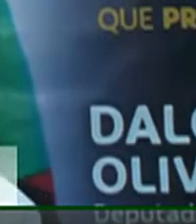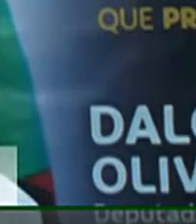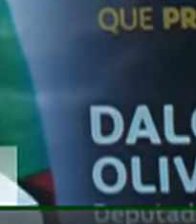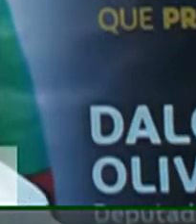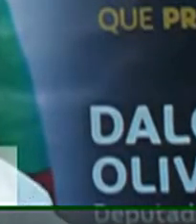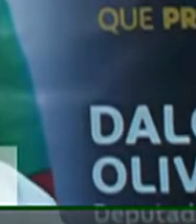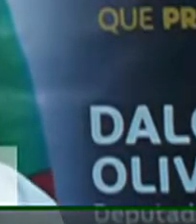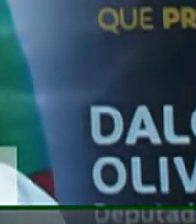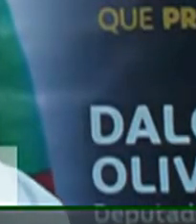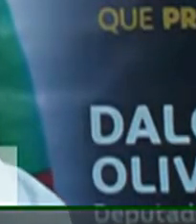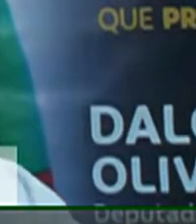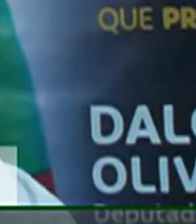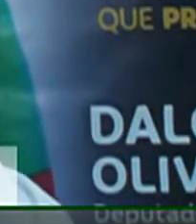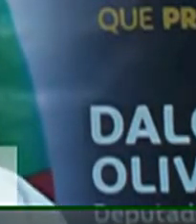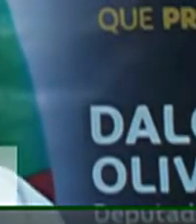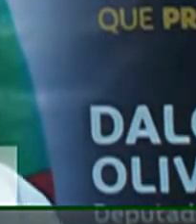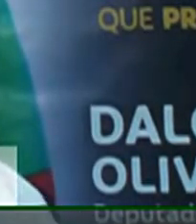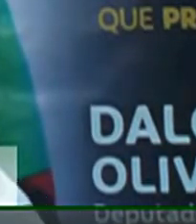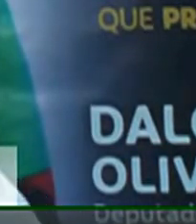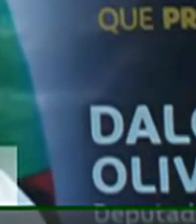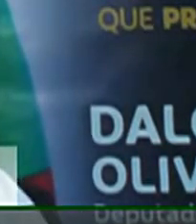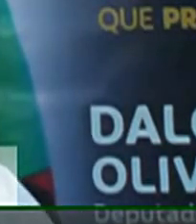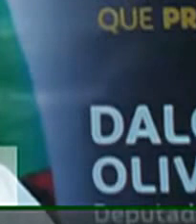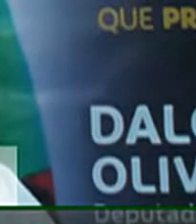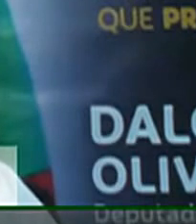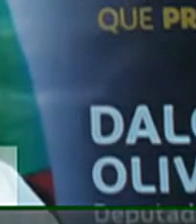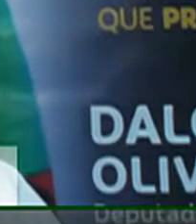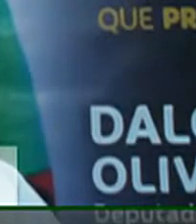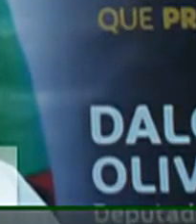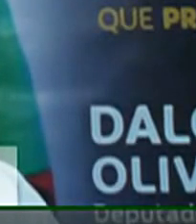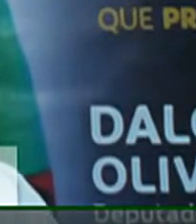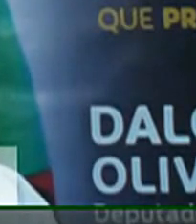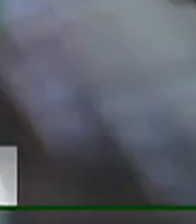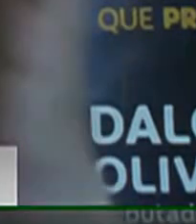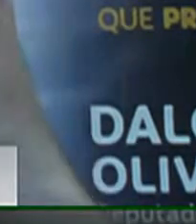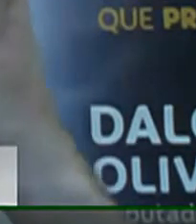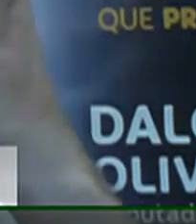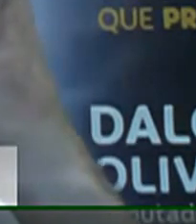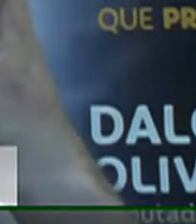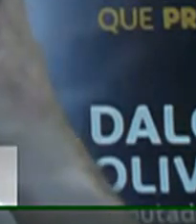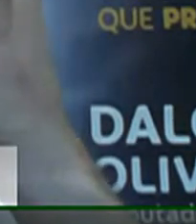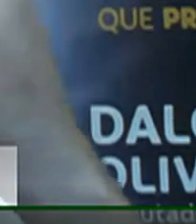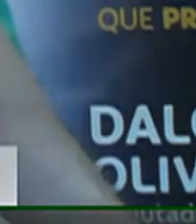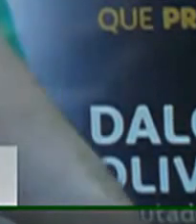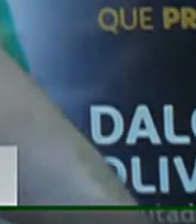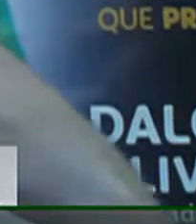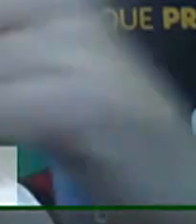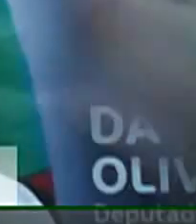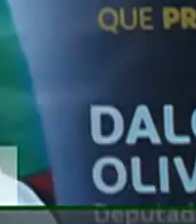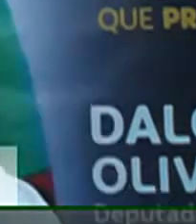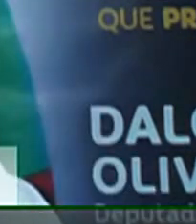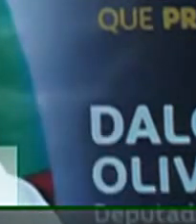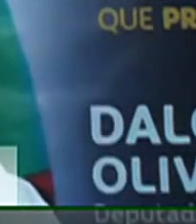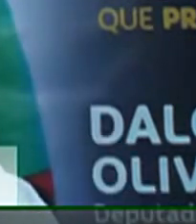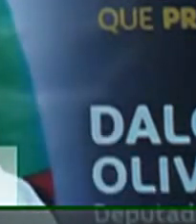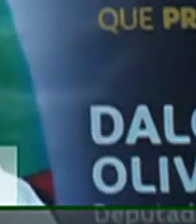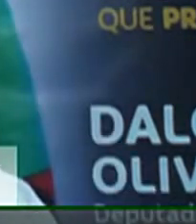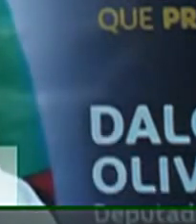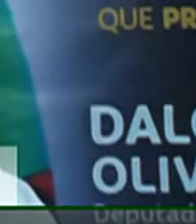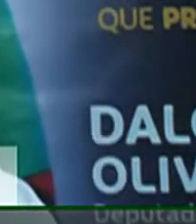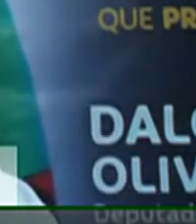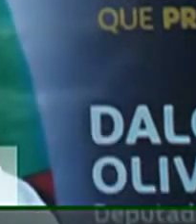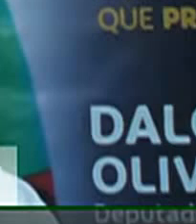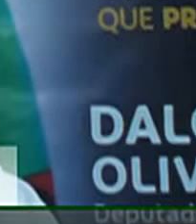conosco, senhoras e senhores que nos assistem. Senhor presidente, eu não podia deixar